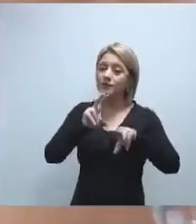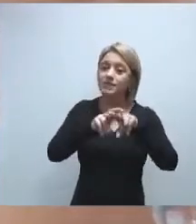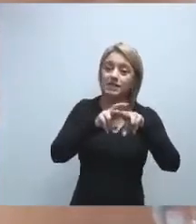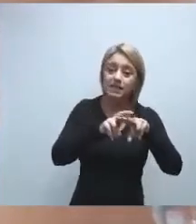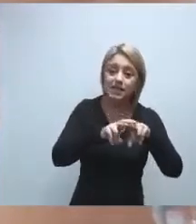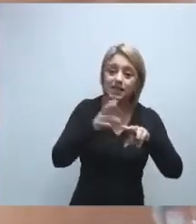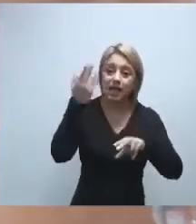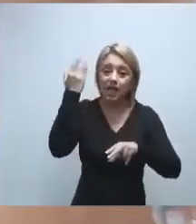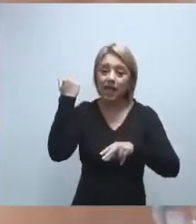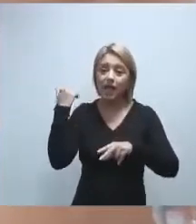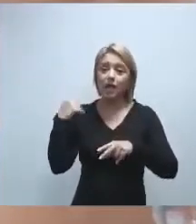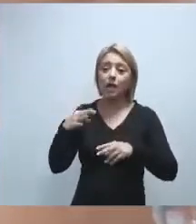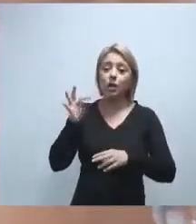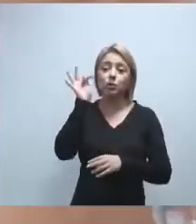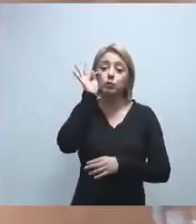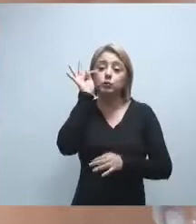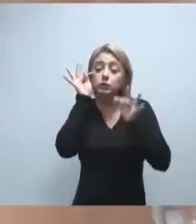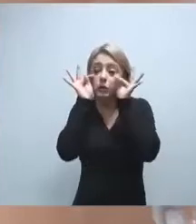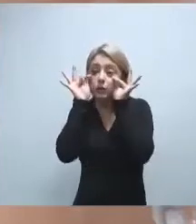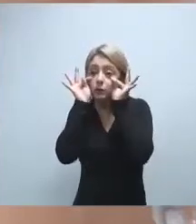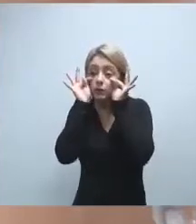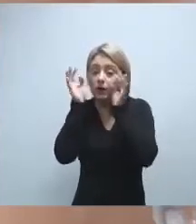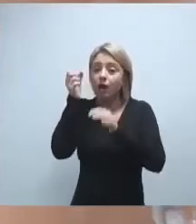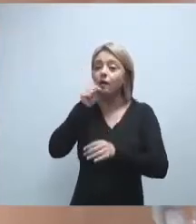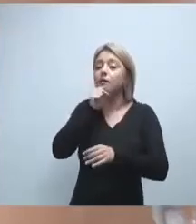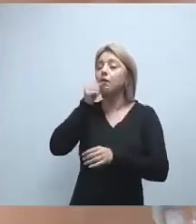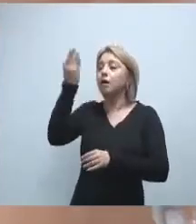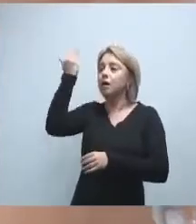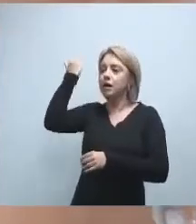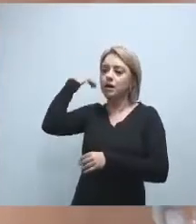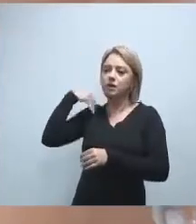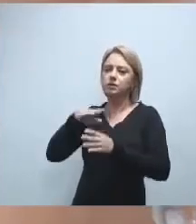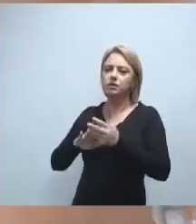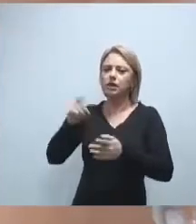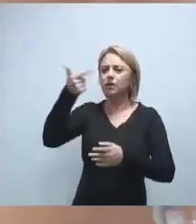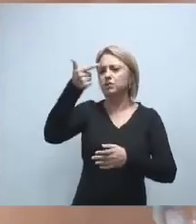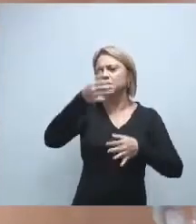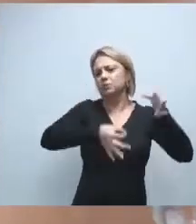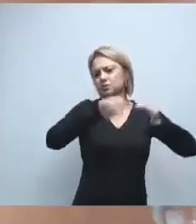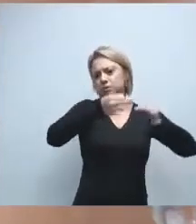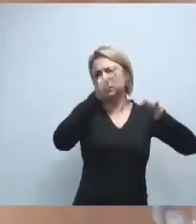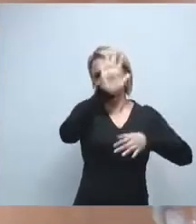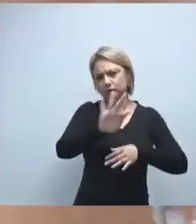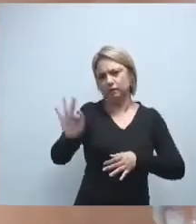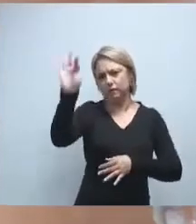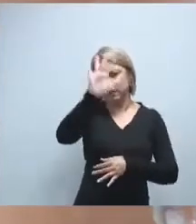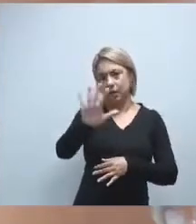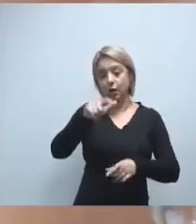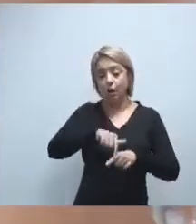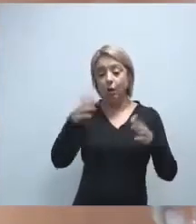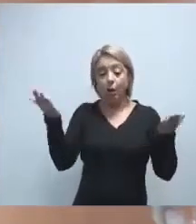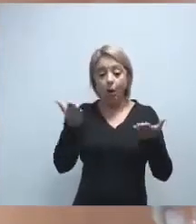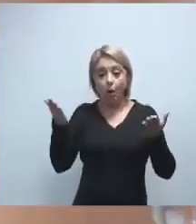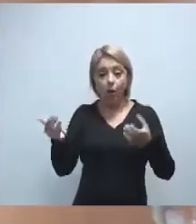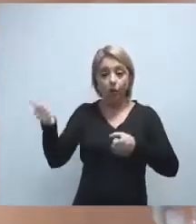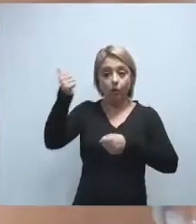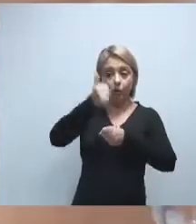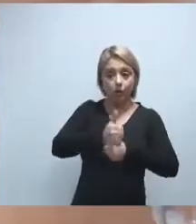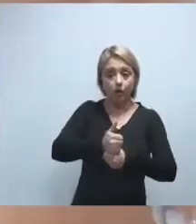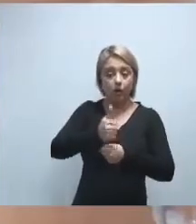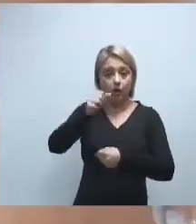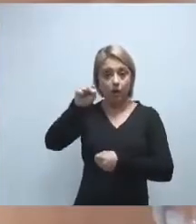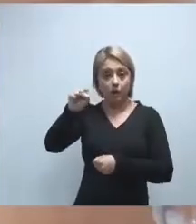antigo tribunal federal de recursos quero segundo grau da justiça federal hoje substitui pelo